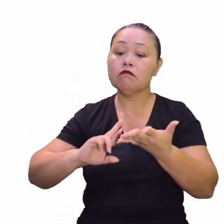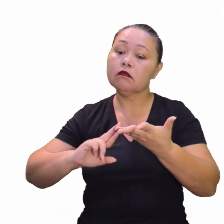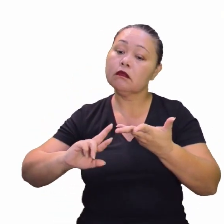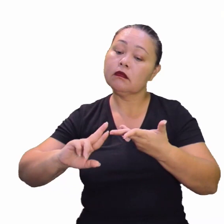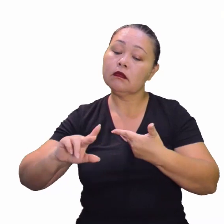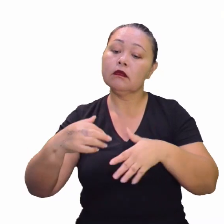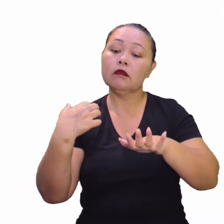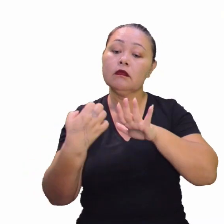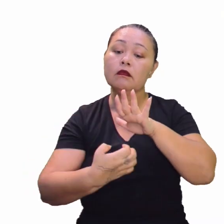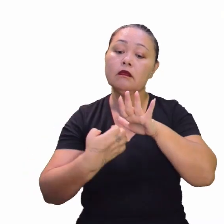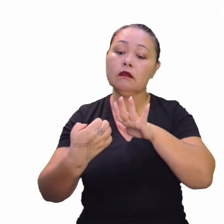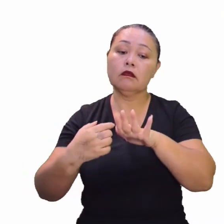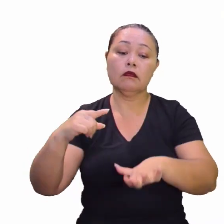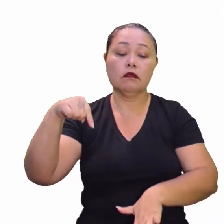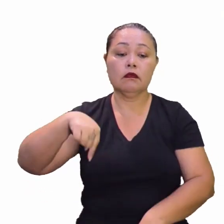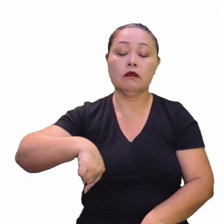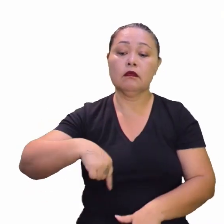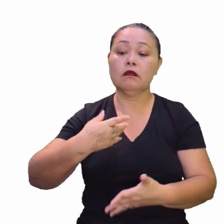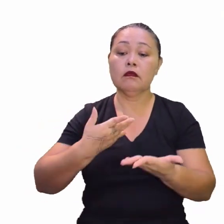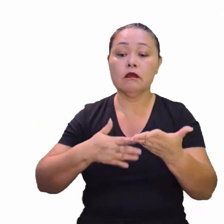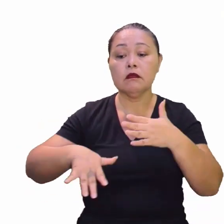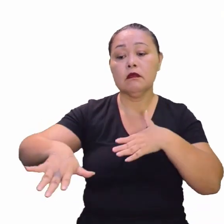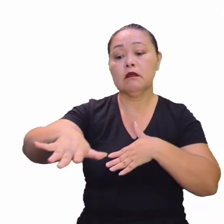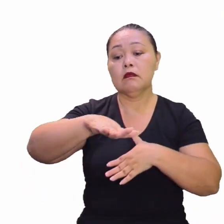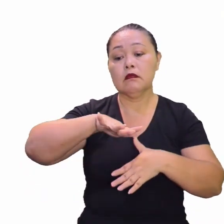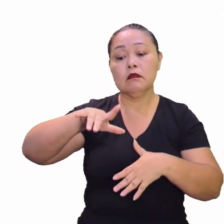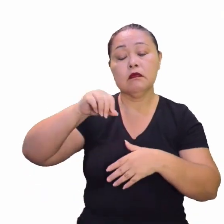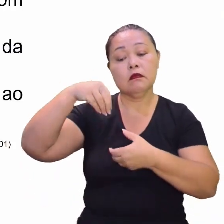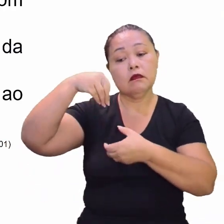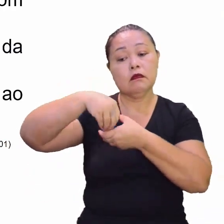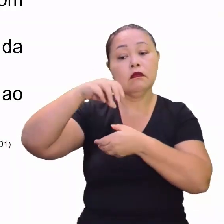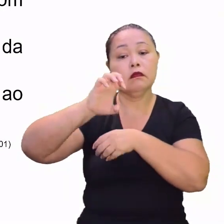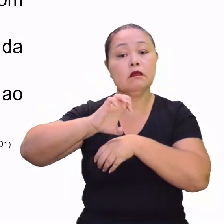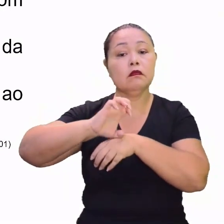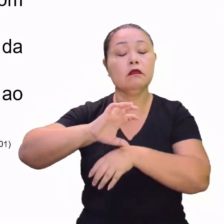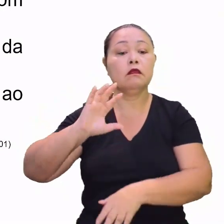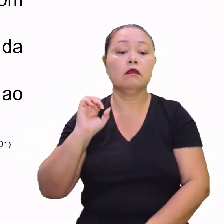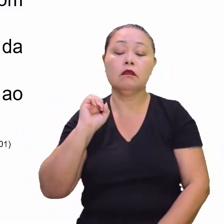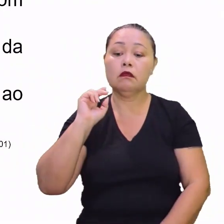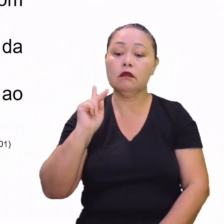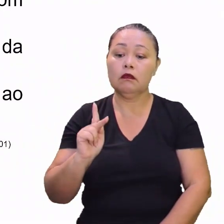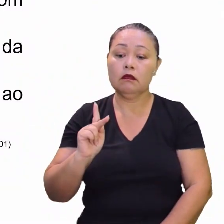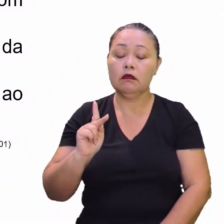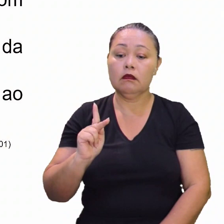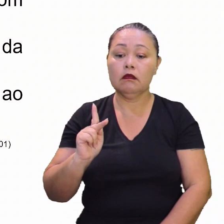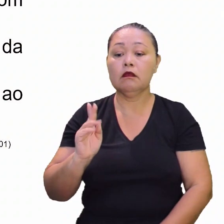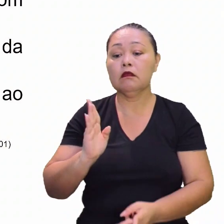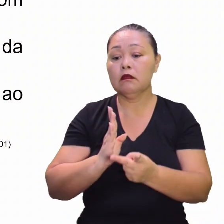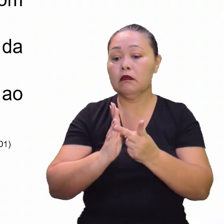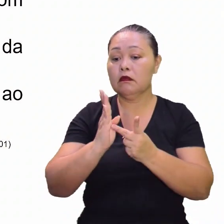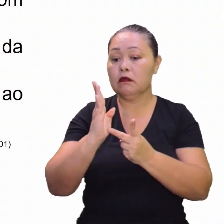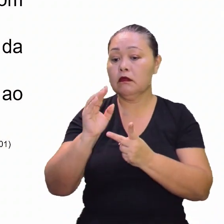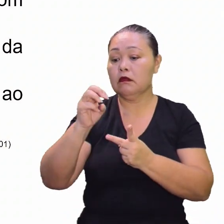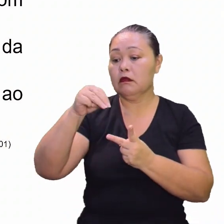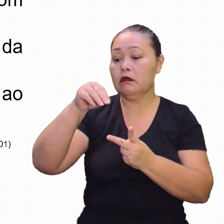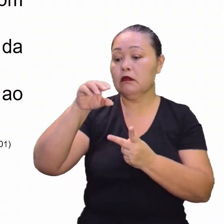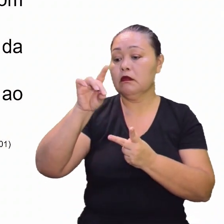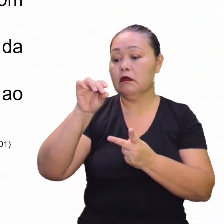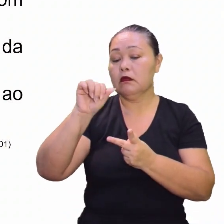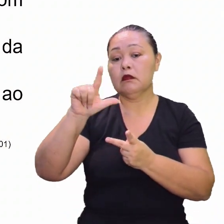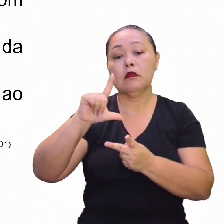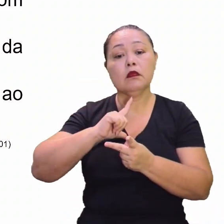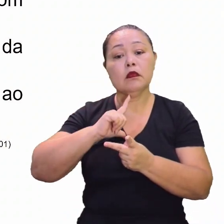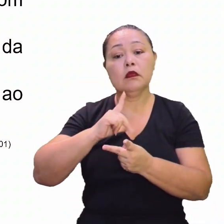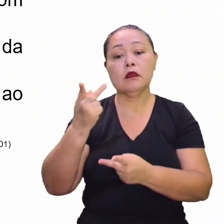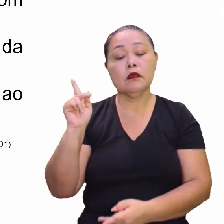várias empresas que atuam, né, nesse mercado aqui em Rondônia. Ok, estamos falando sobre modalidade de transporte. E